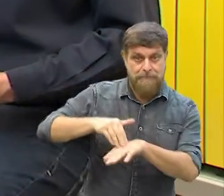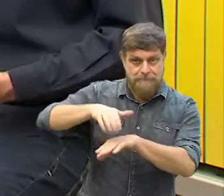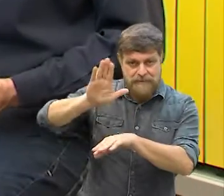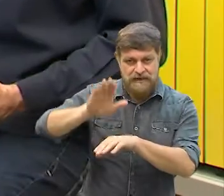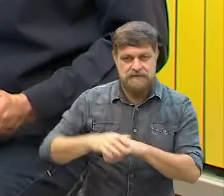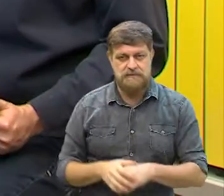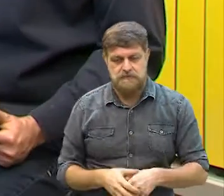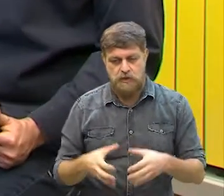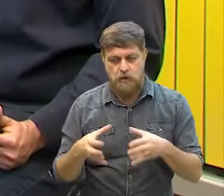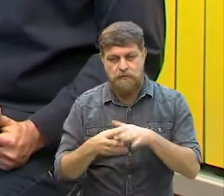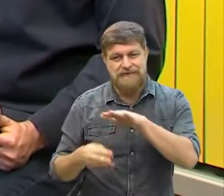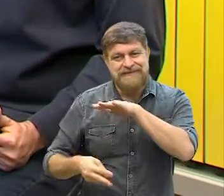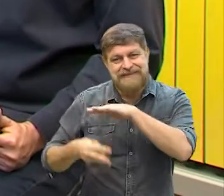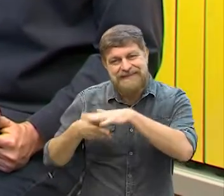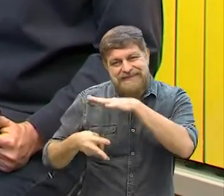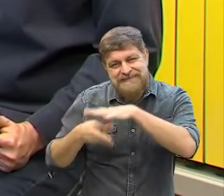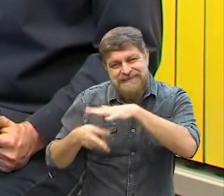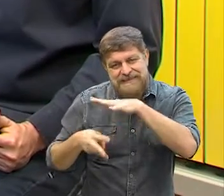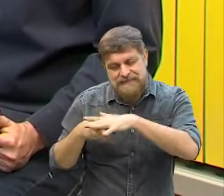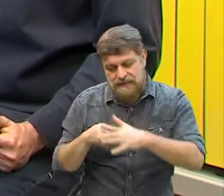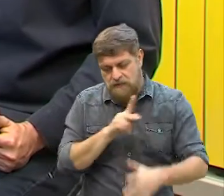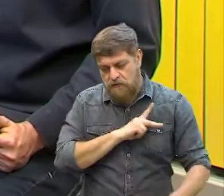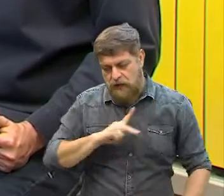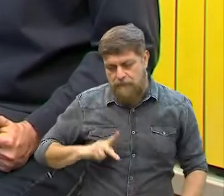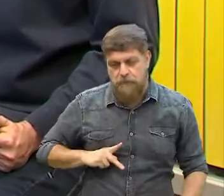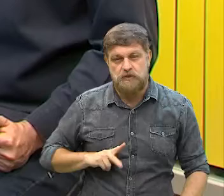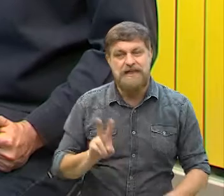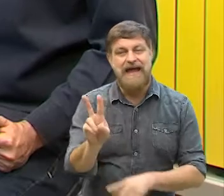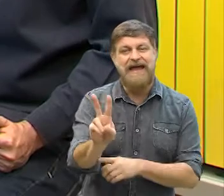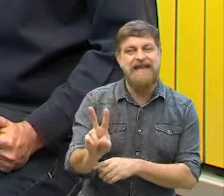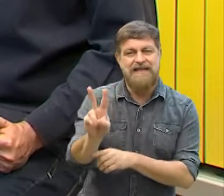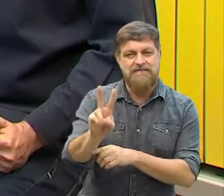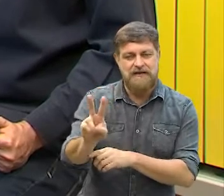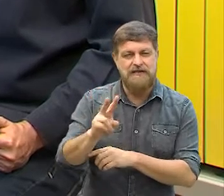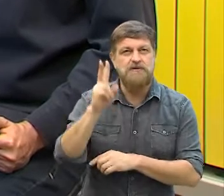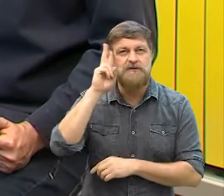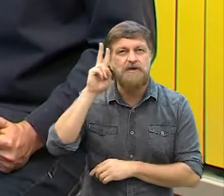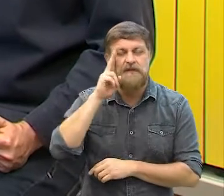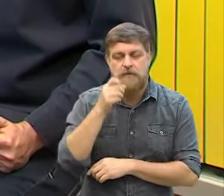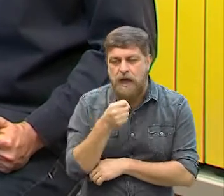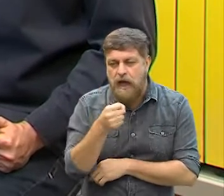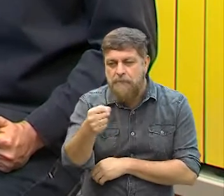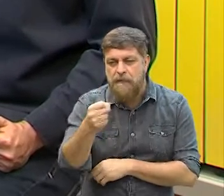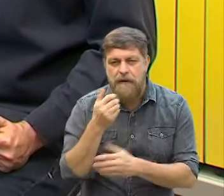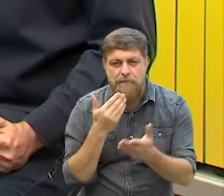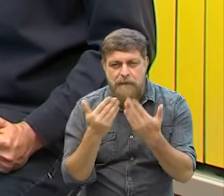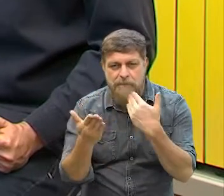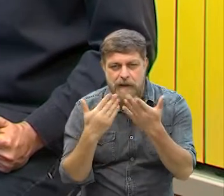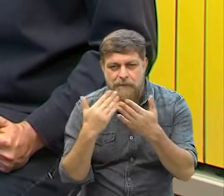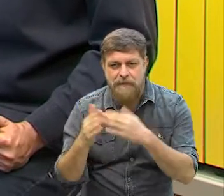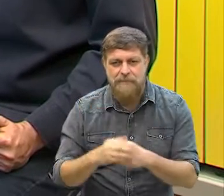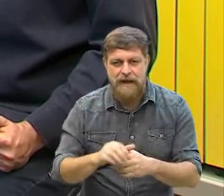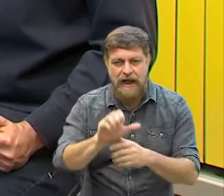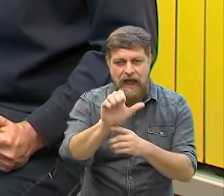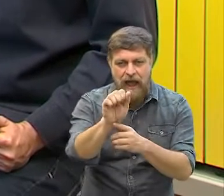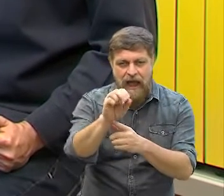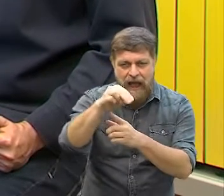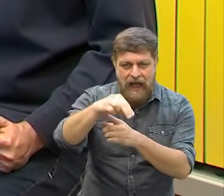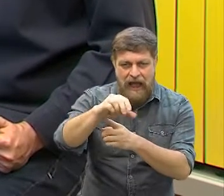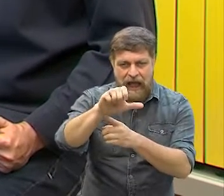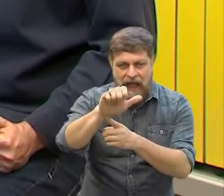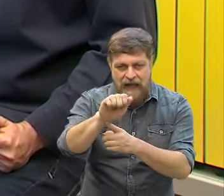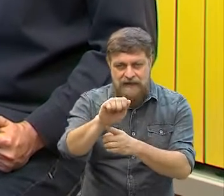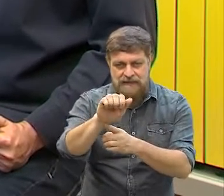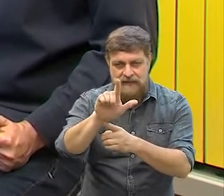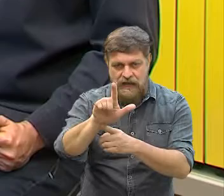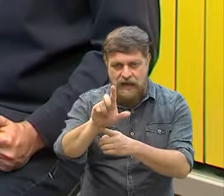com equipes terceirizadas também, né? A Ponte jogava em Valinhos. Eu lembro que eu entrevistei a Ana Lúcia, que era treinadora na época